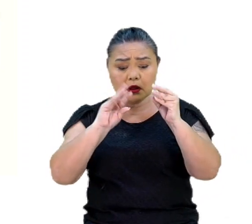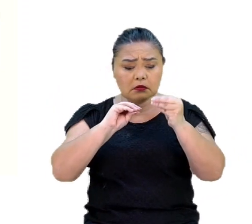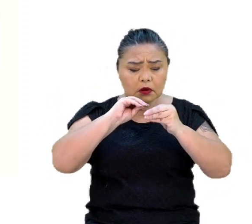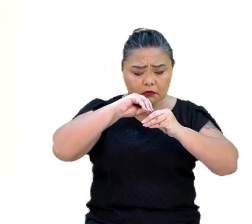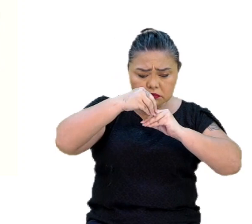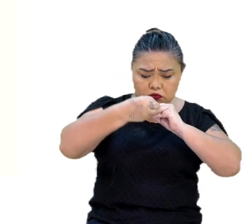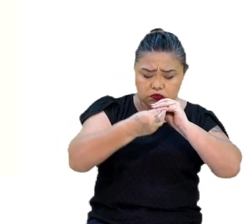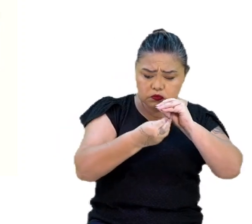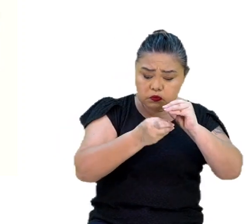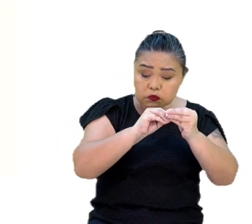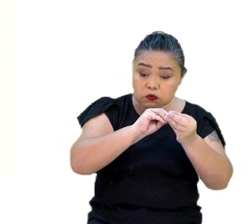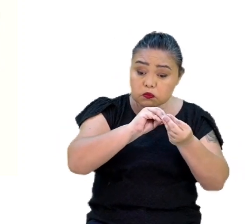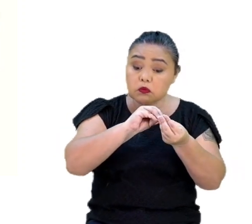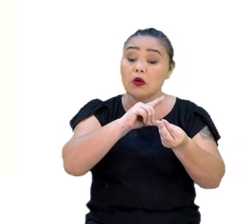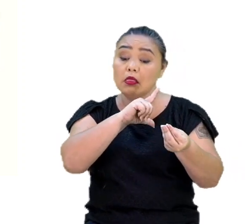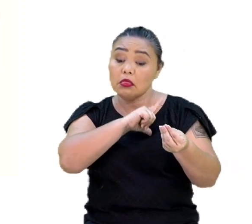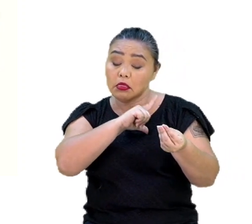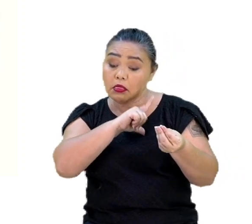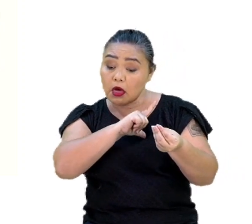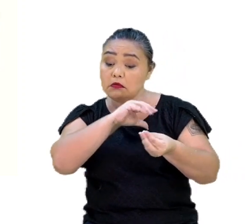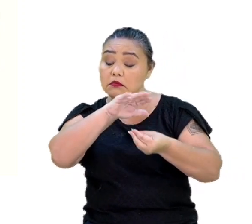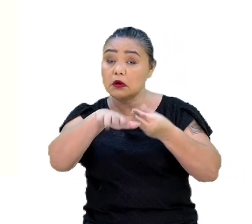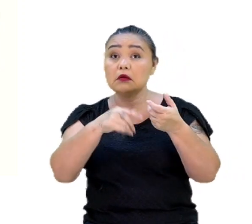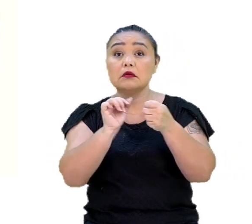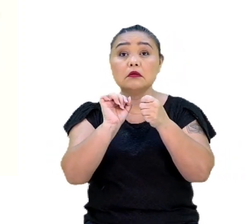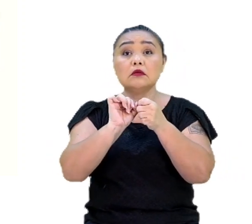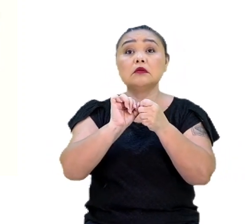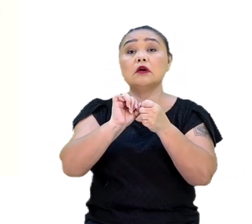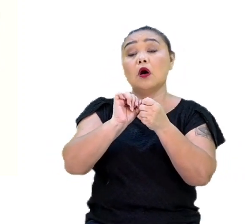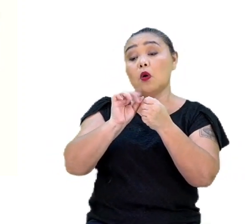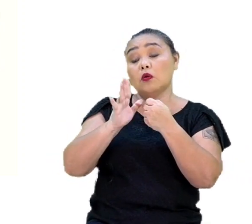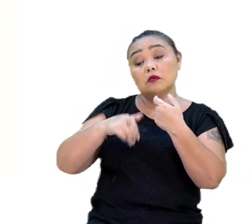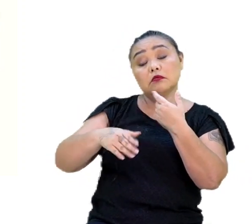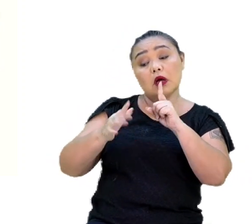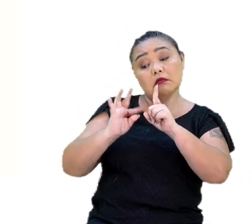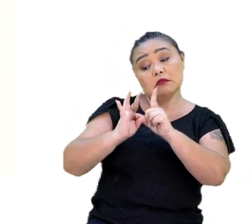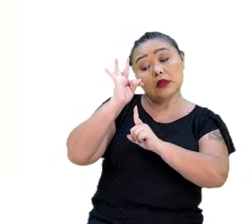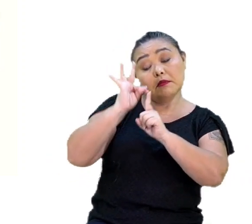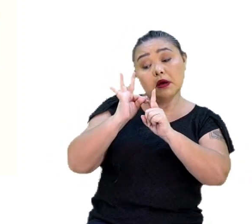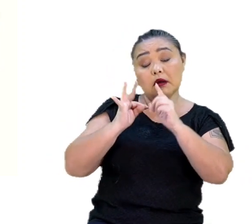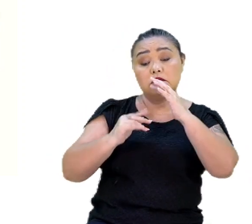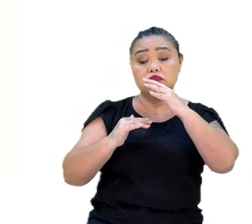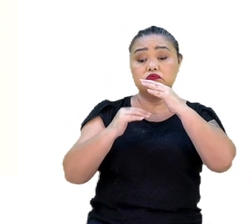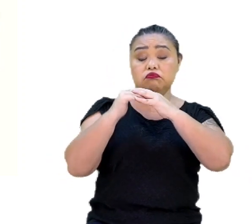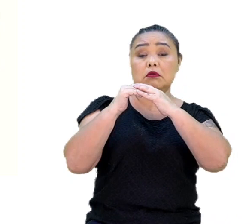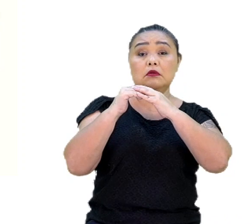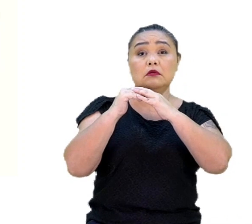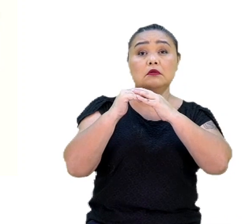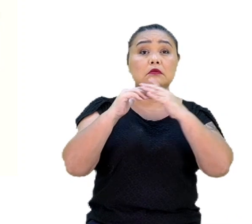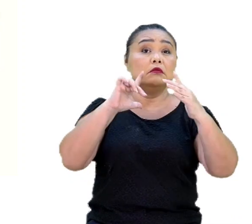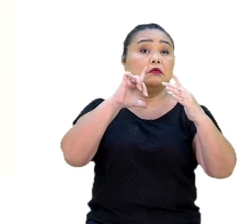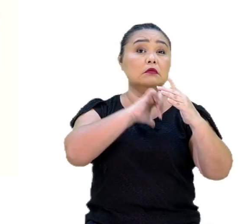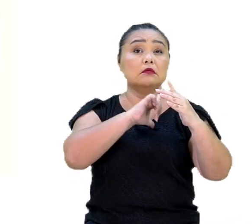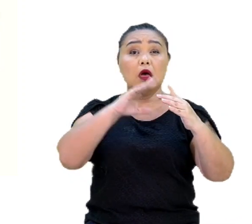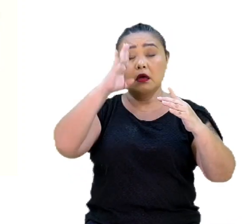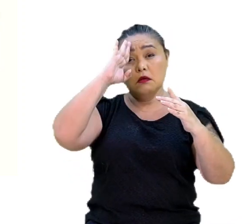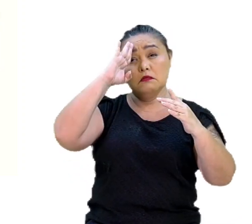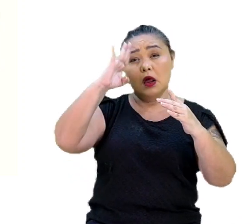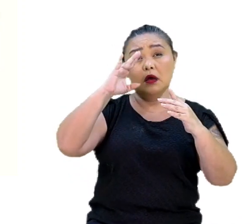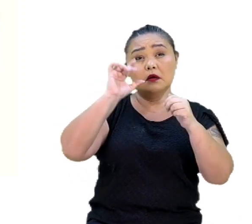matéria podem existir, com base em fatores como temperatura e pressão. Então, a gente tem os